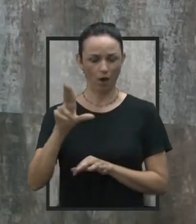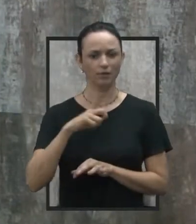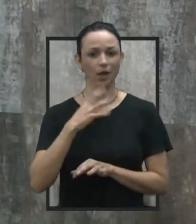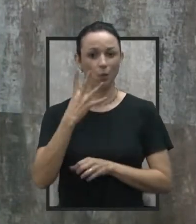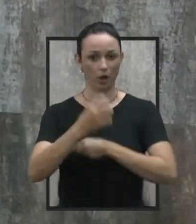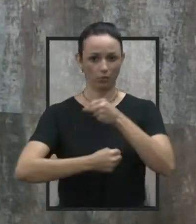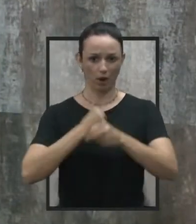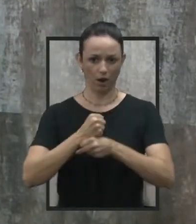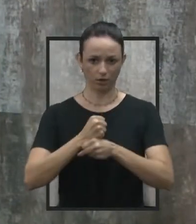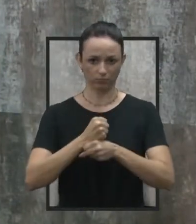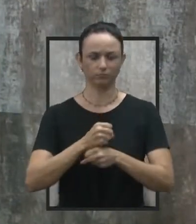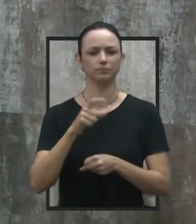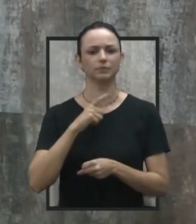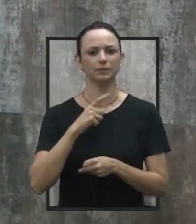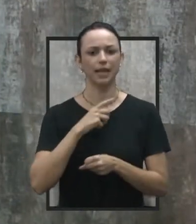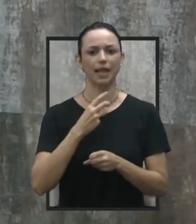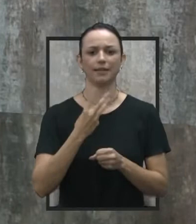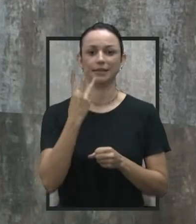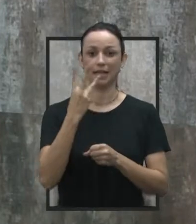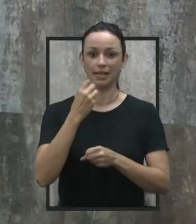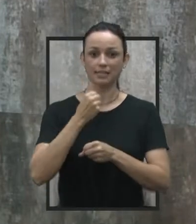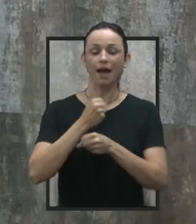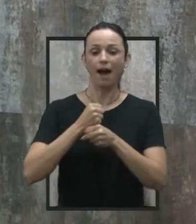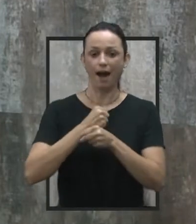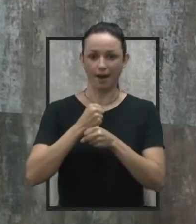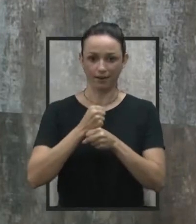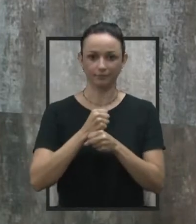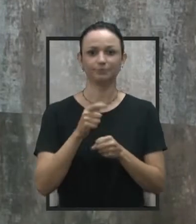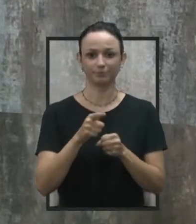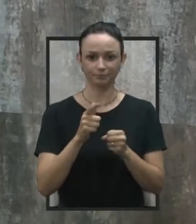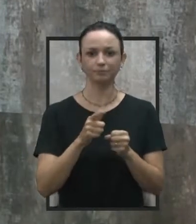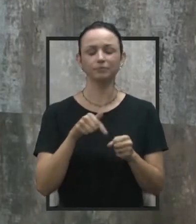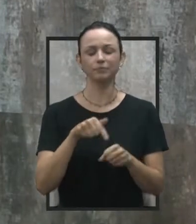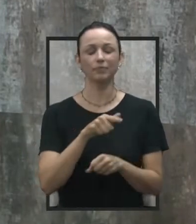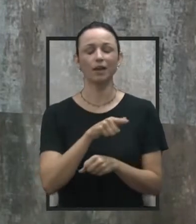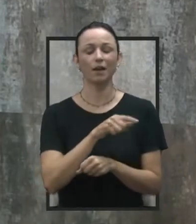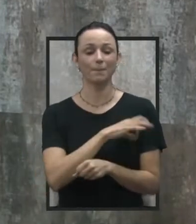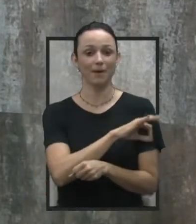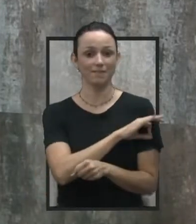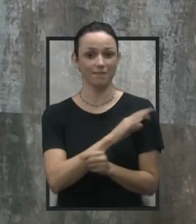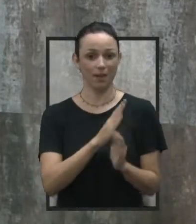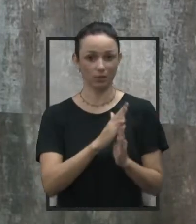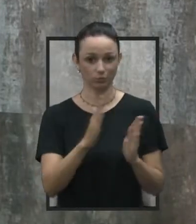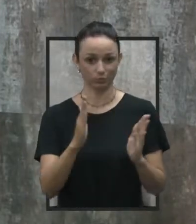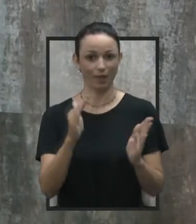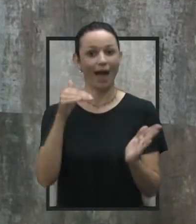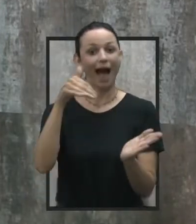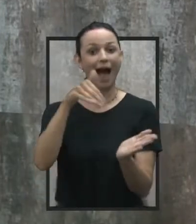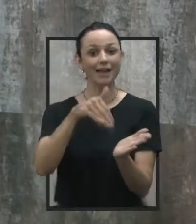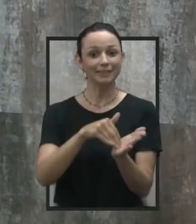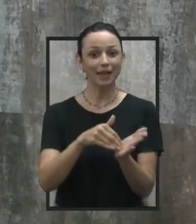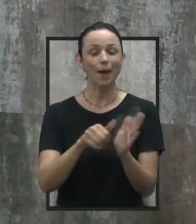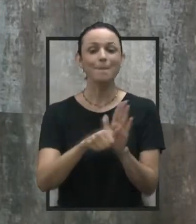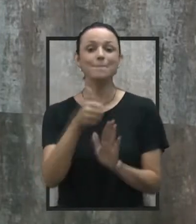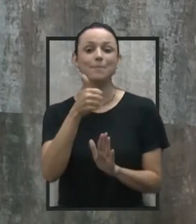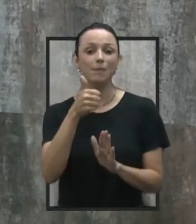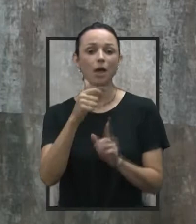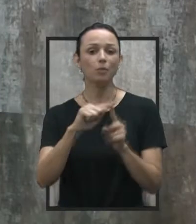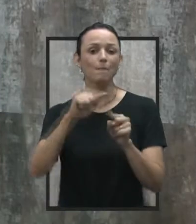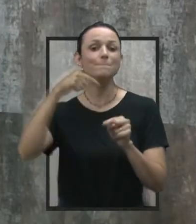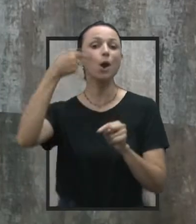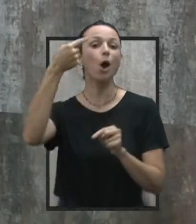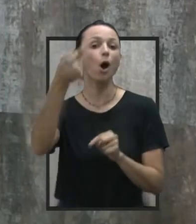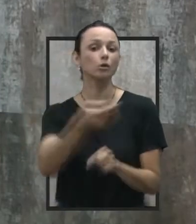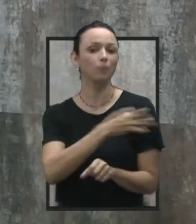4 anos. Ela vai valer durante esses 3 anos agora da gestão do atual prefeito e vai valer até o final do primeiro ano da gestão